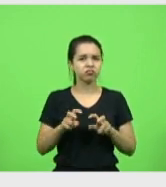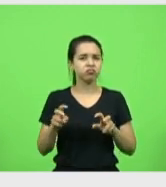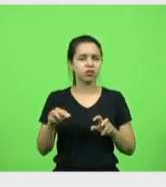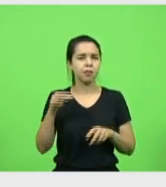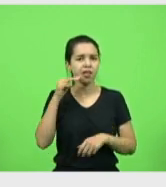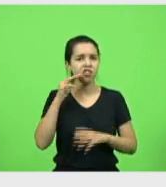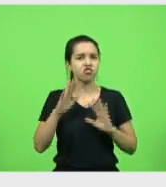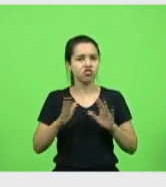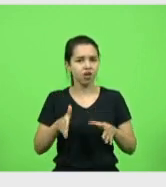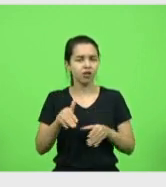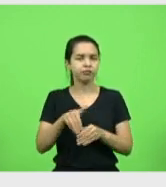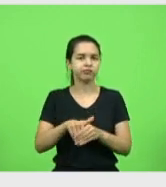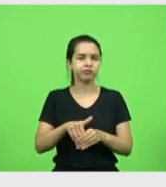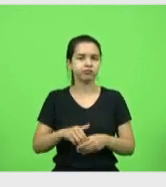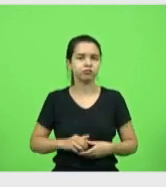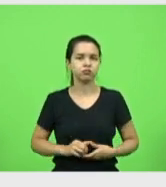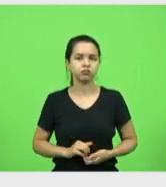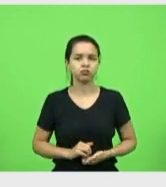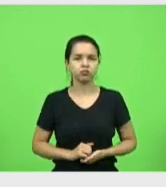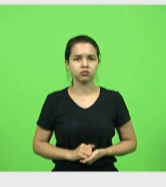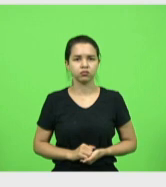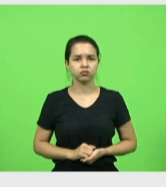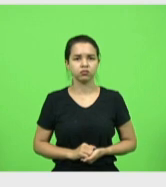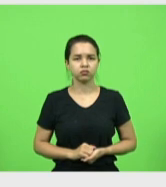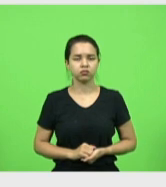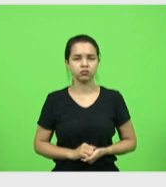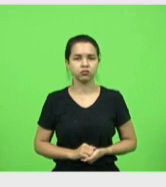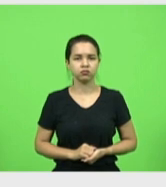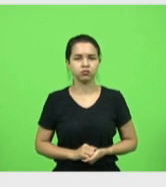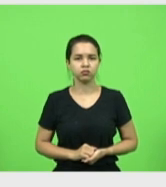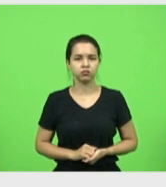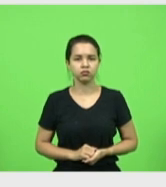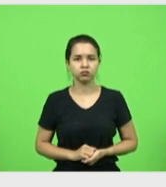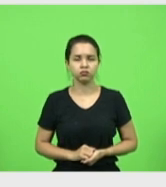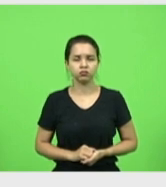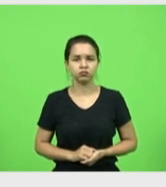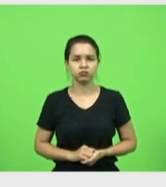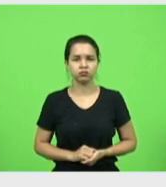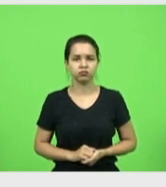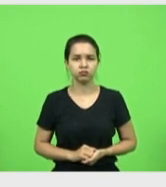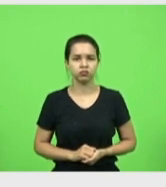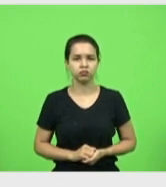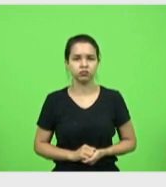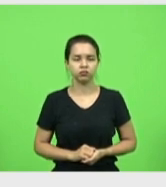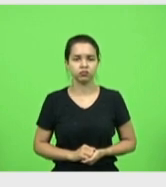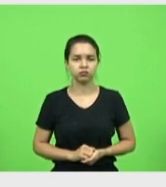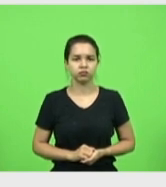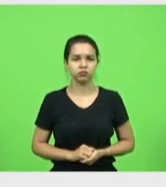manifestar.